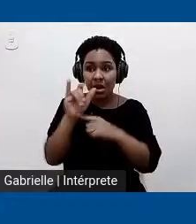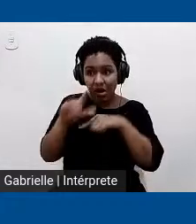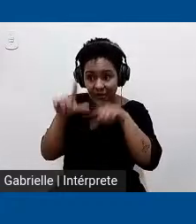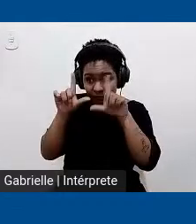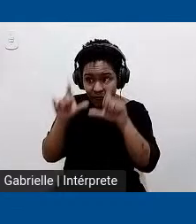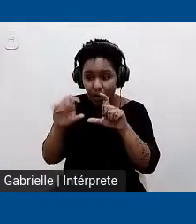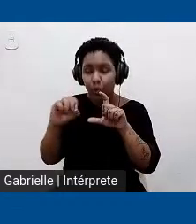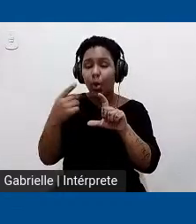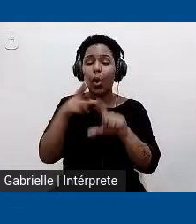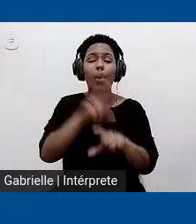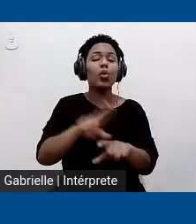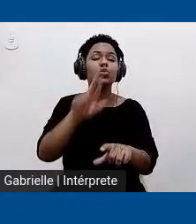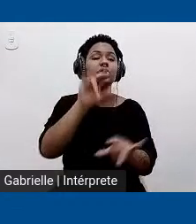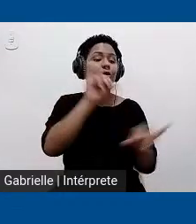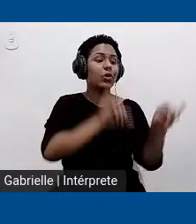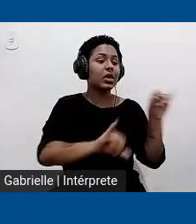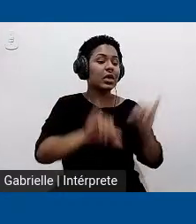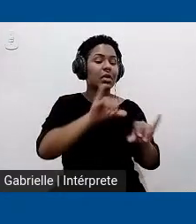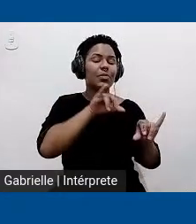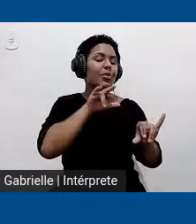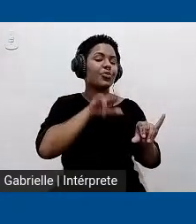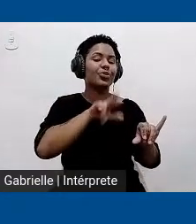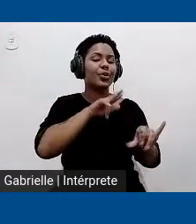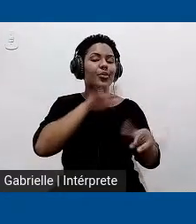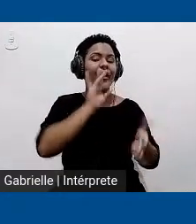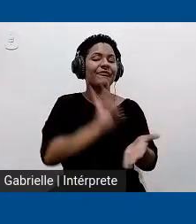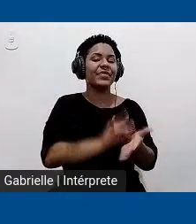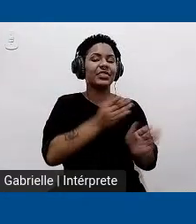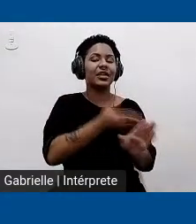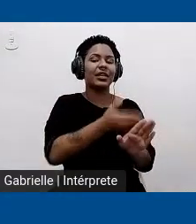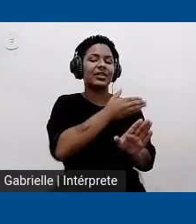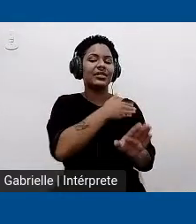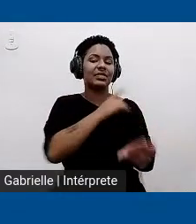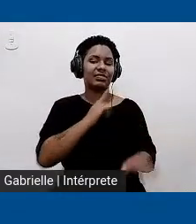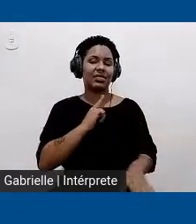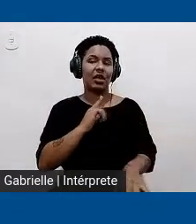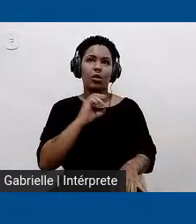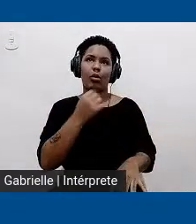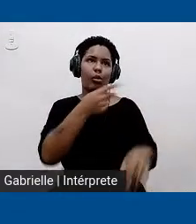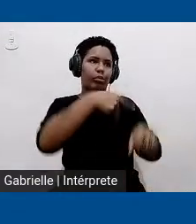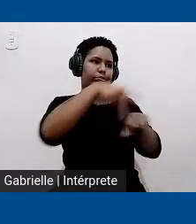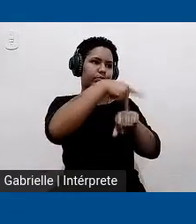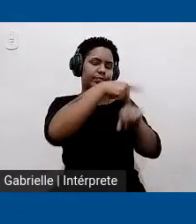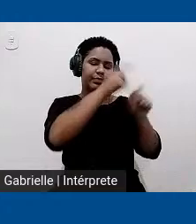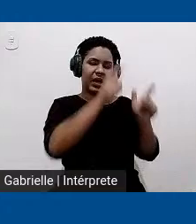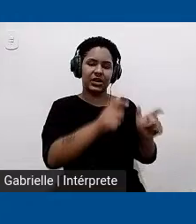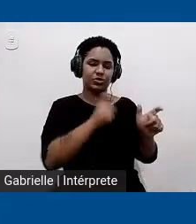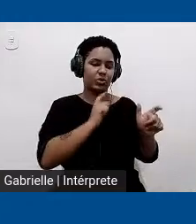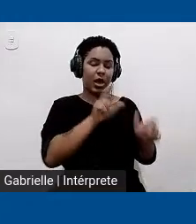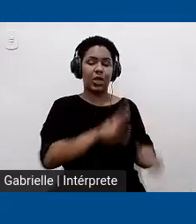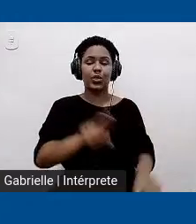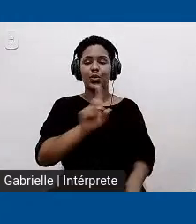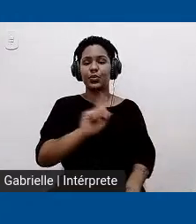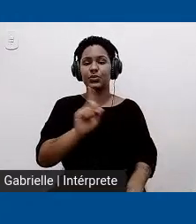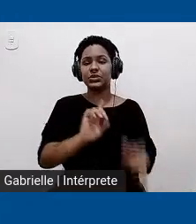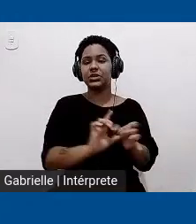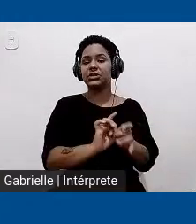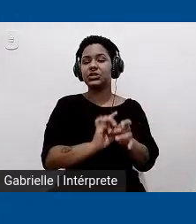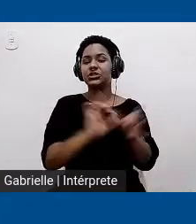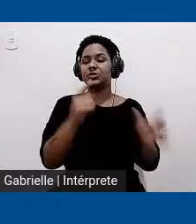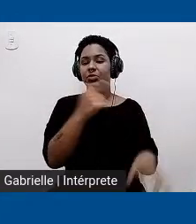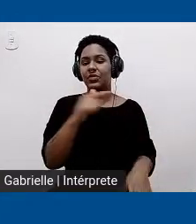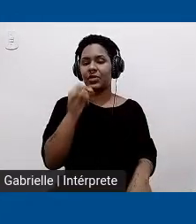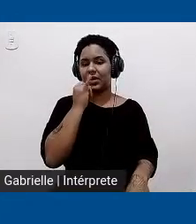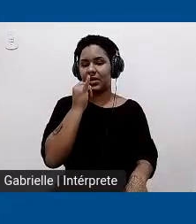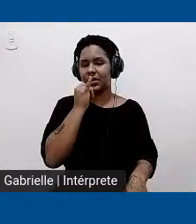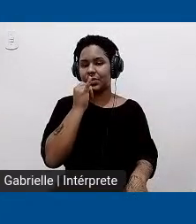não era utilizado naquele período ou naquele país, né? Que não era disponível, não sei, no